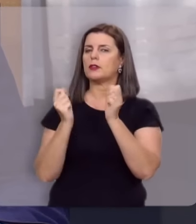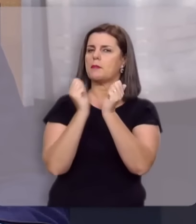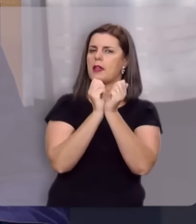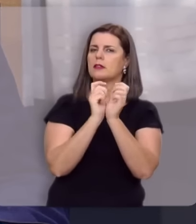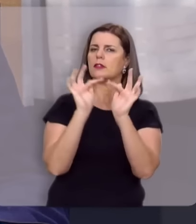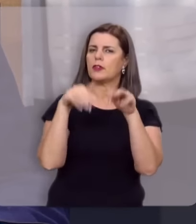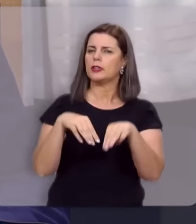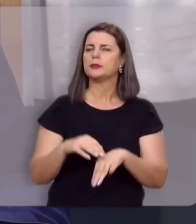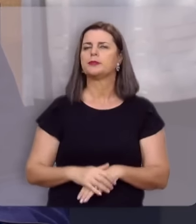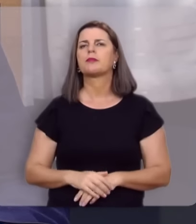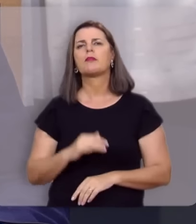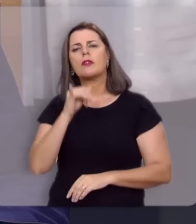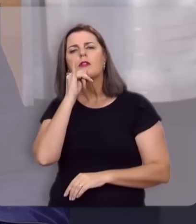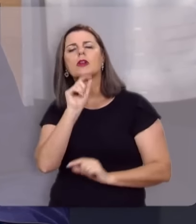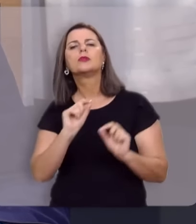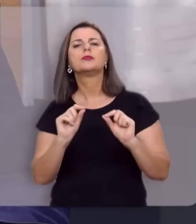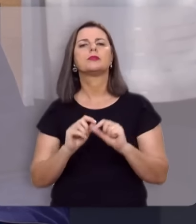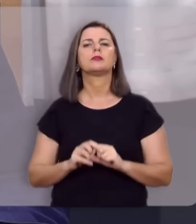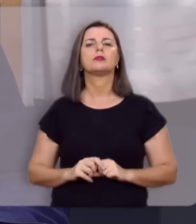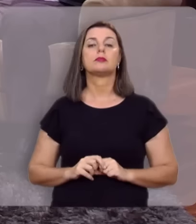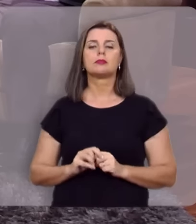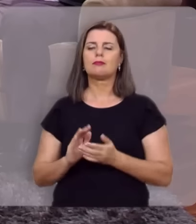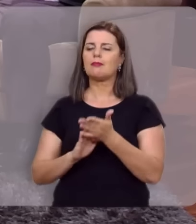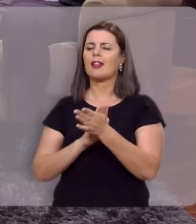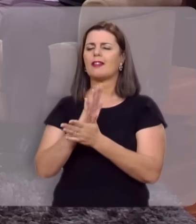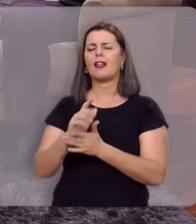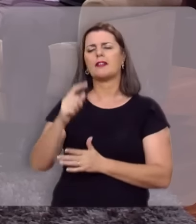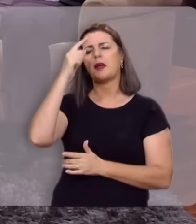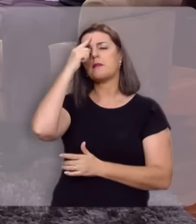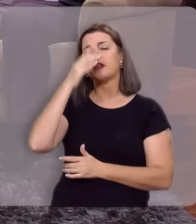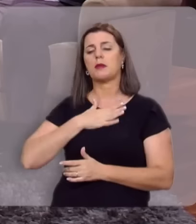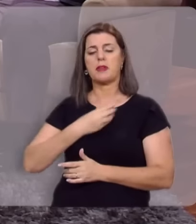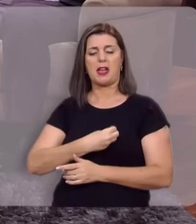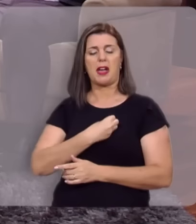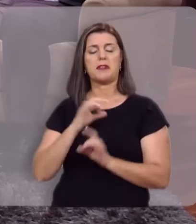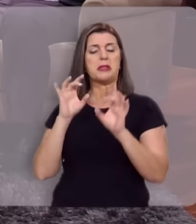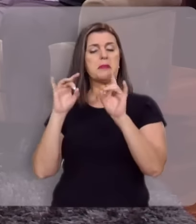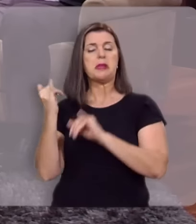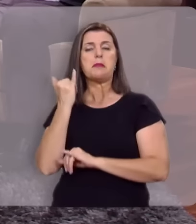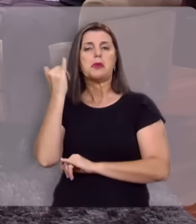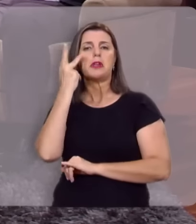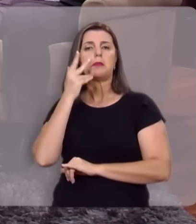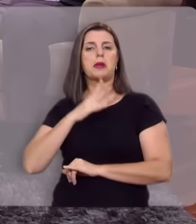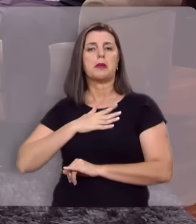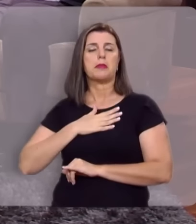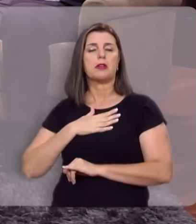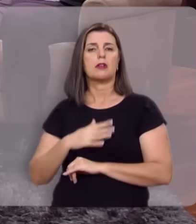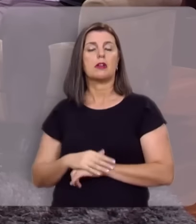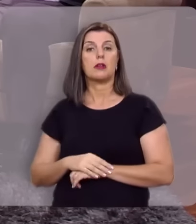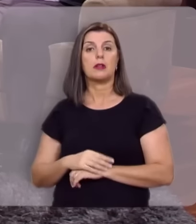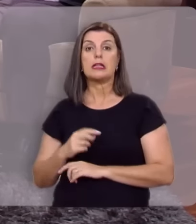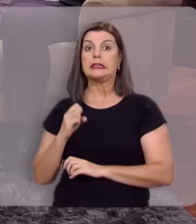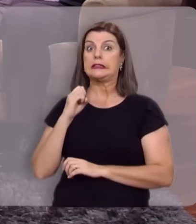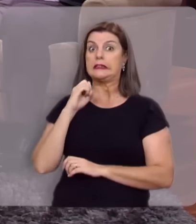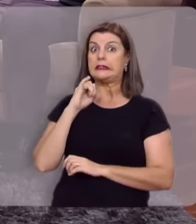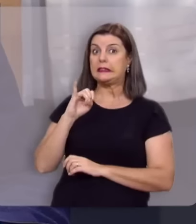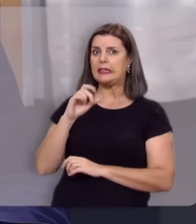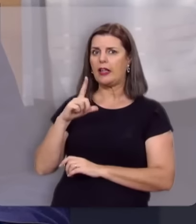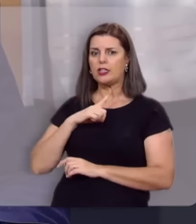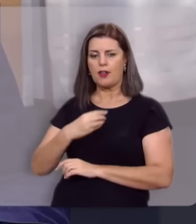vez no final, ele diz assim: pois em nada considero a minha vida preciosa para mim mesmo, contanto